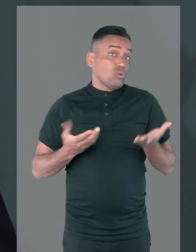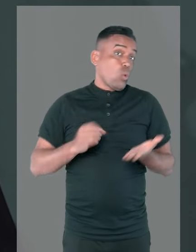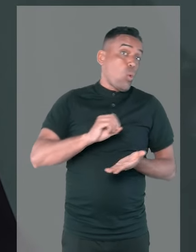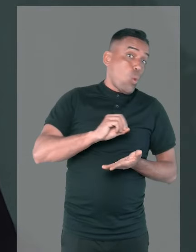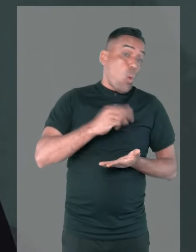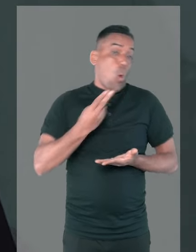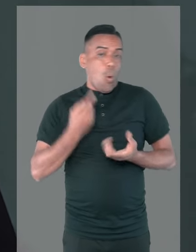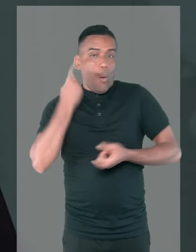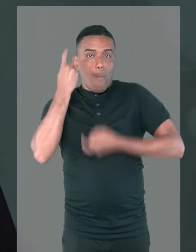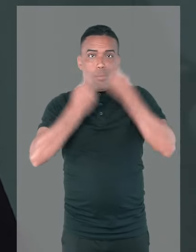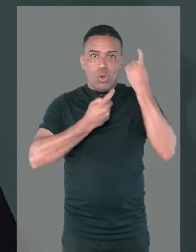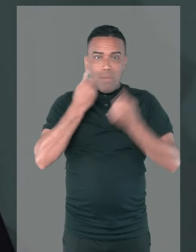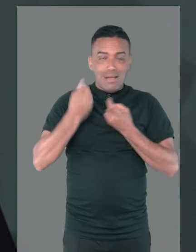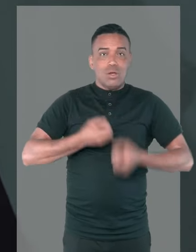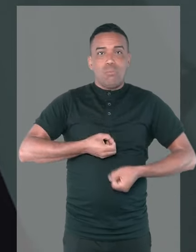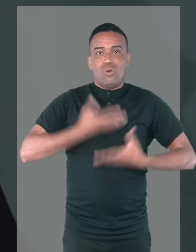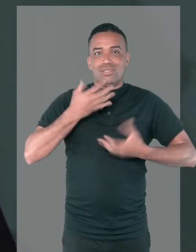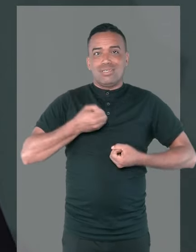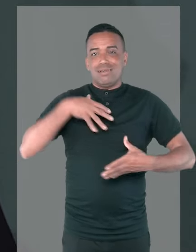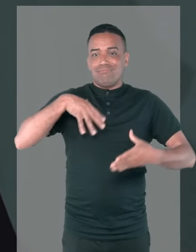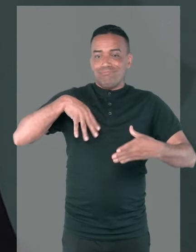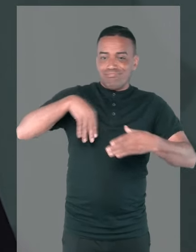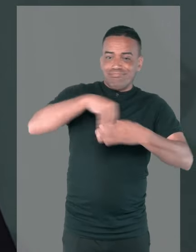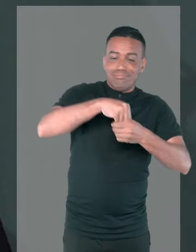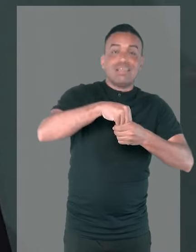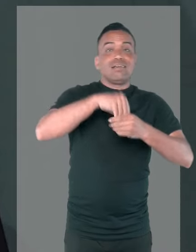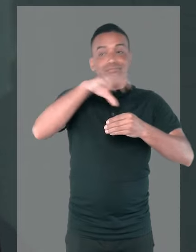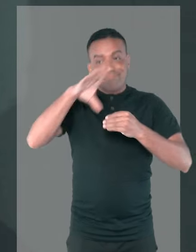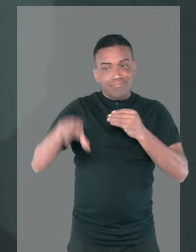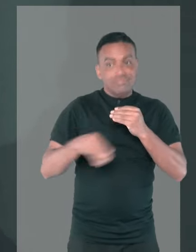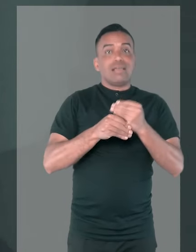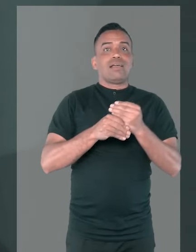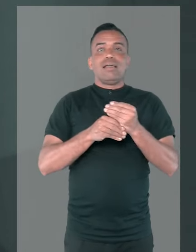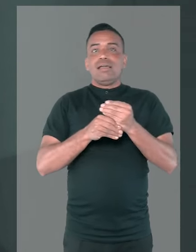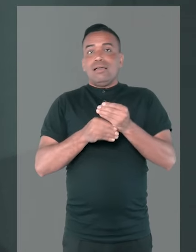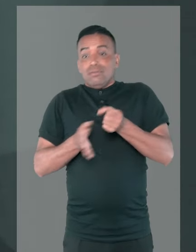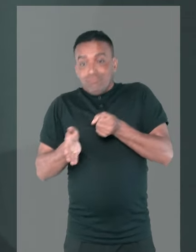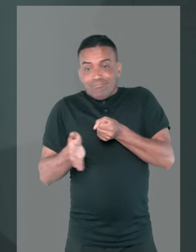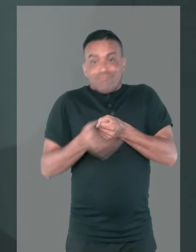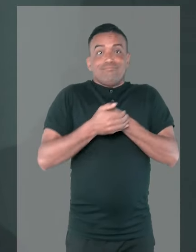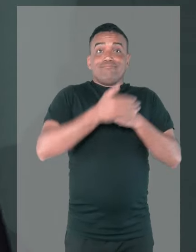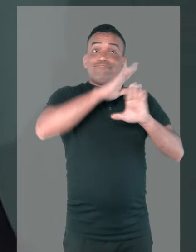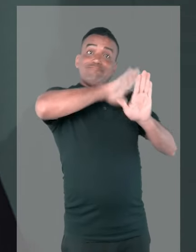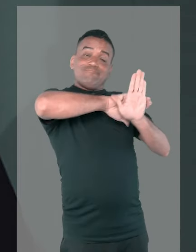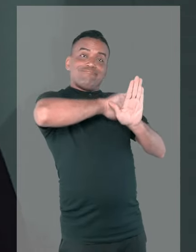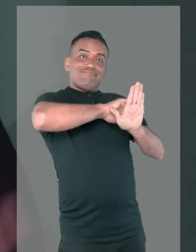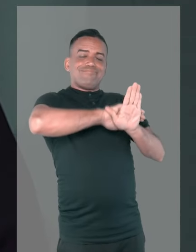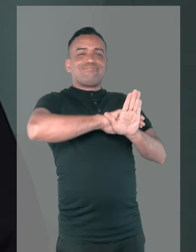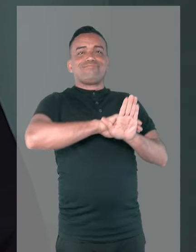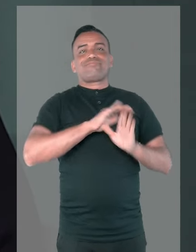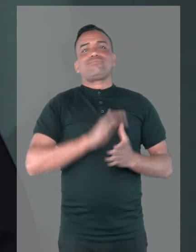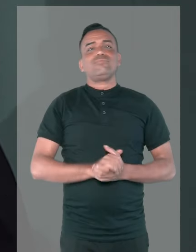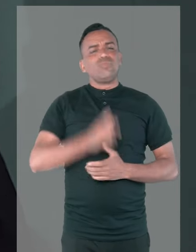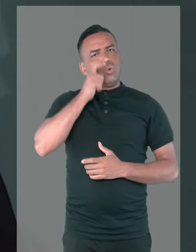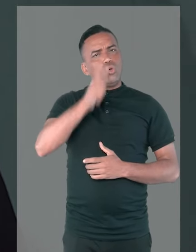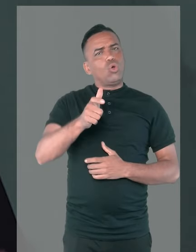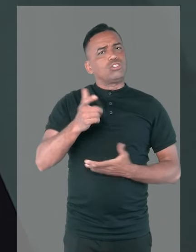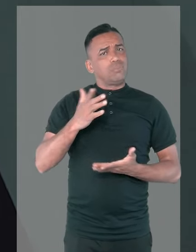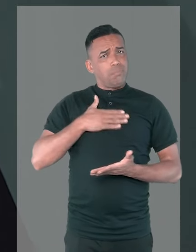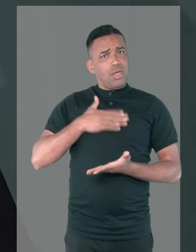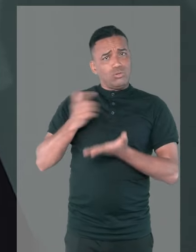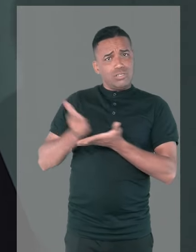só que ali, mesclados, misturados, às vezes disfarçados, sabe? Então é curioso, porque os meus livros de poemas, eles